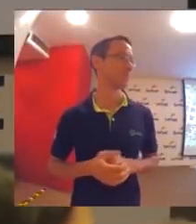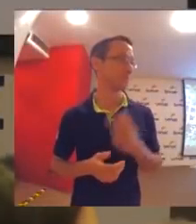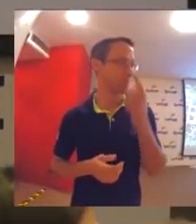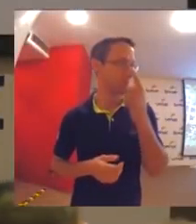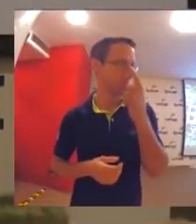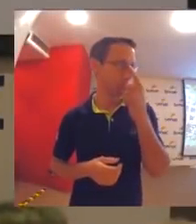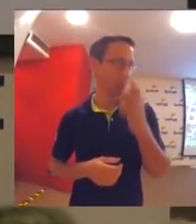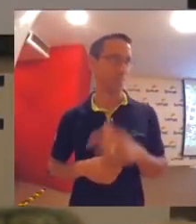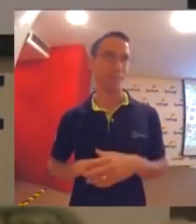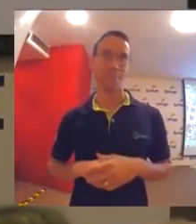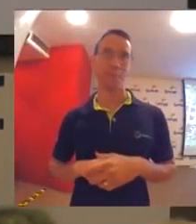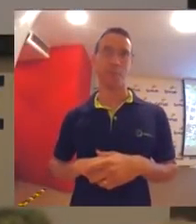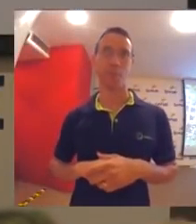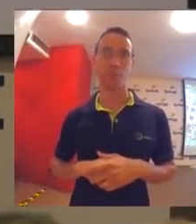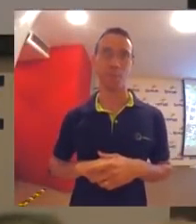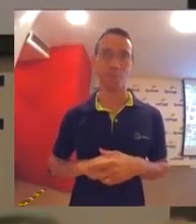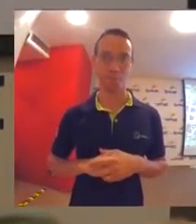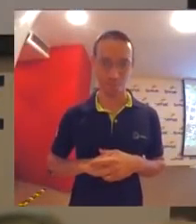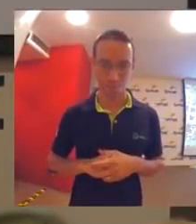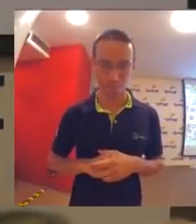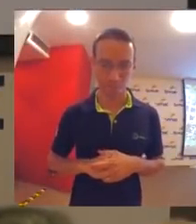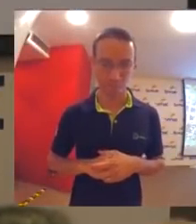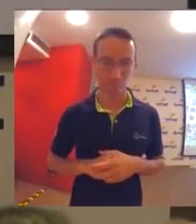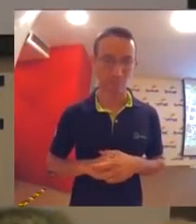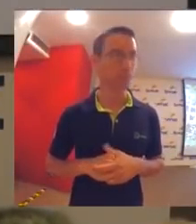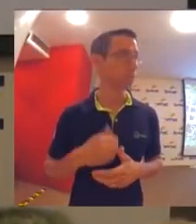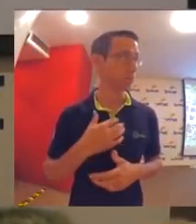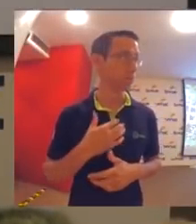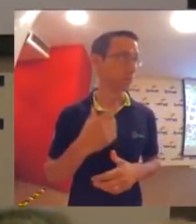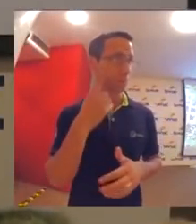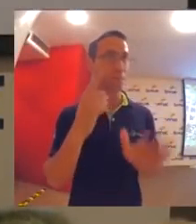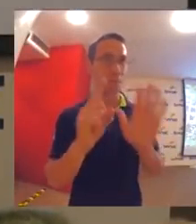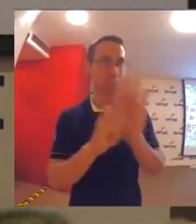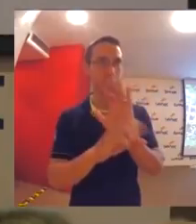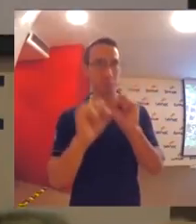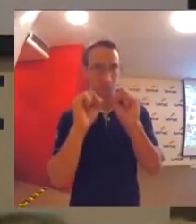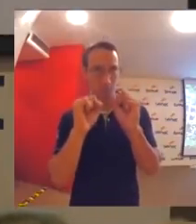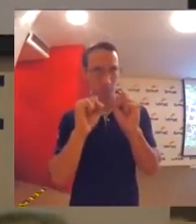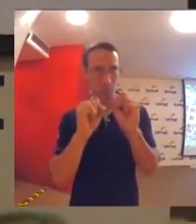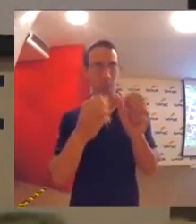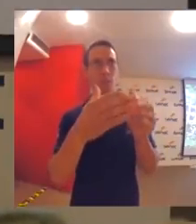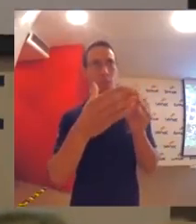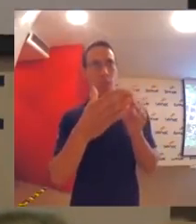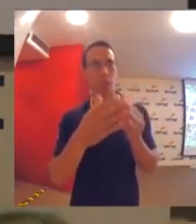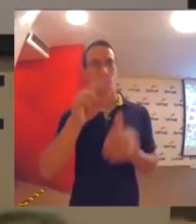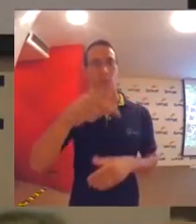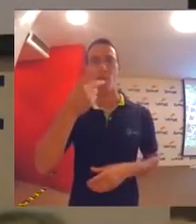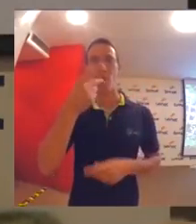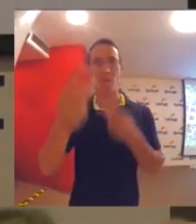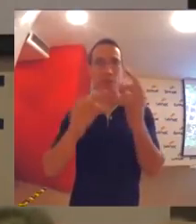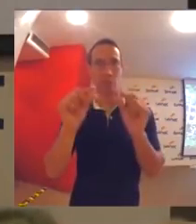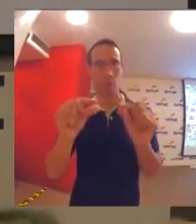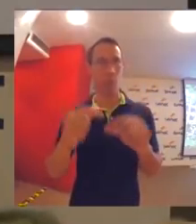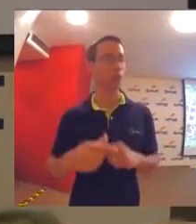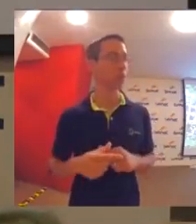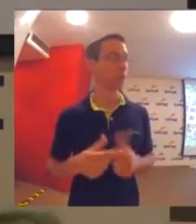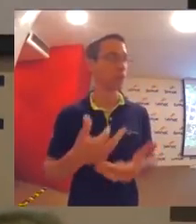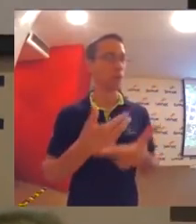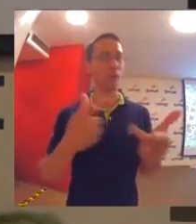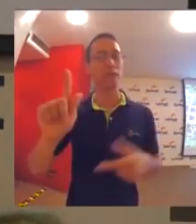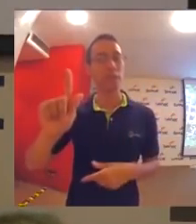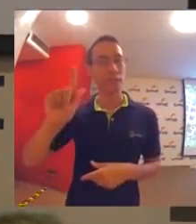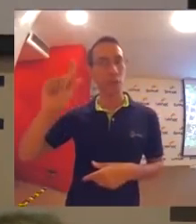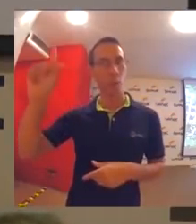Professor, eu gostaria de pedir, professor, se o senhor pudesse falar um pouco sobre a questão da